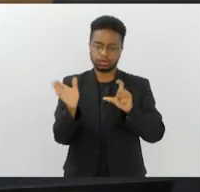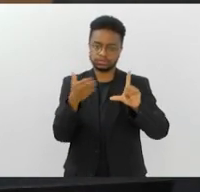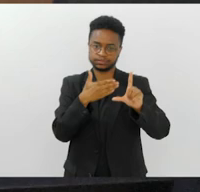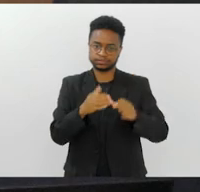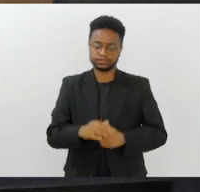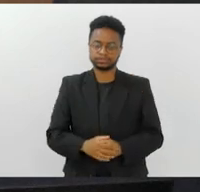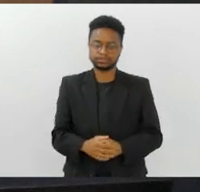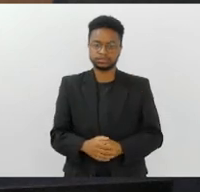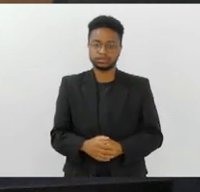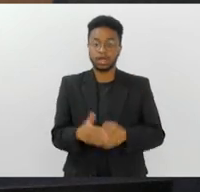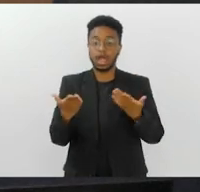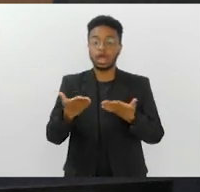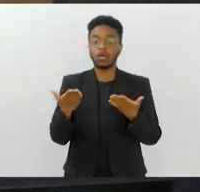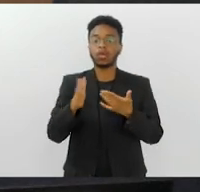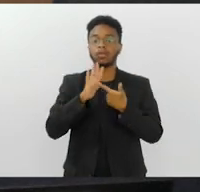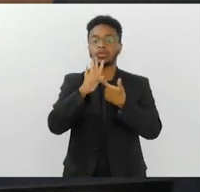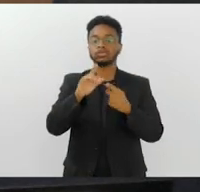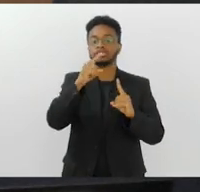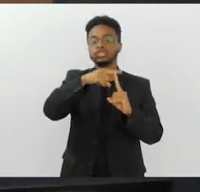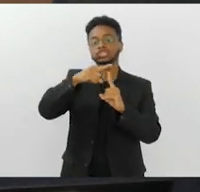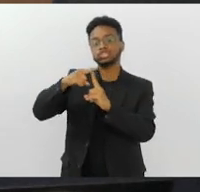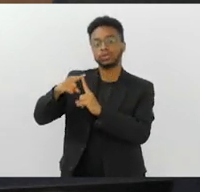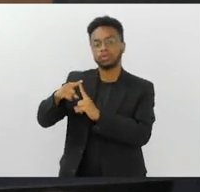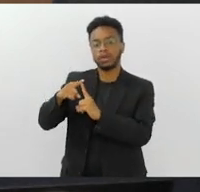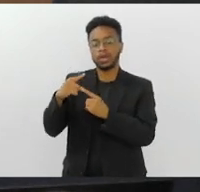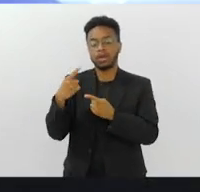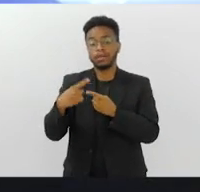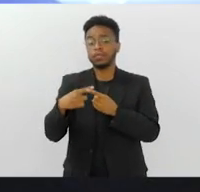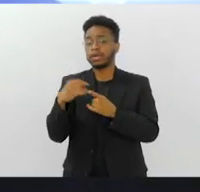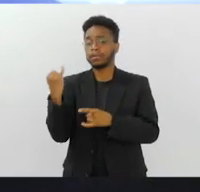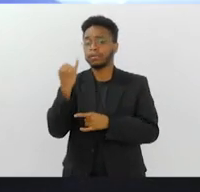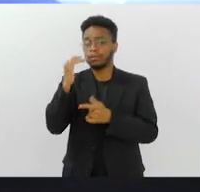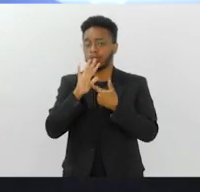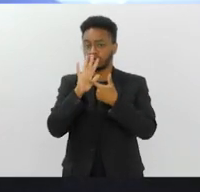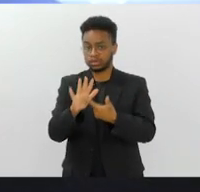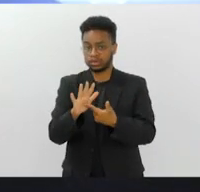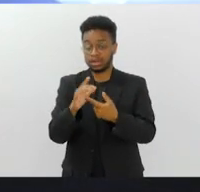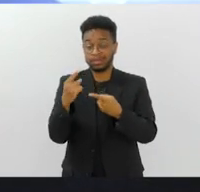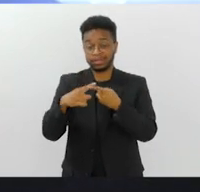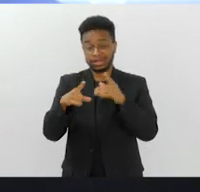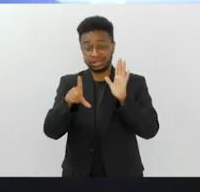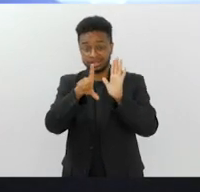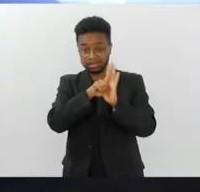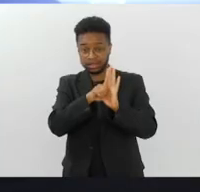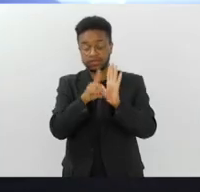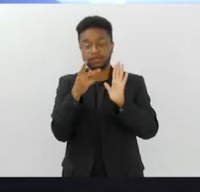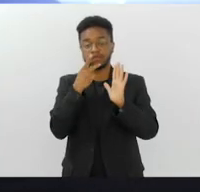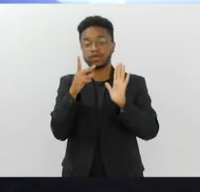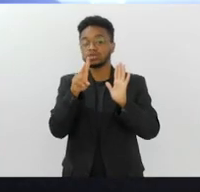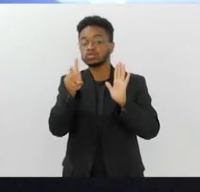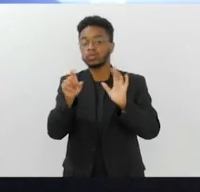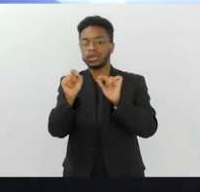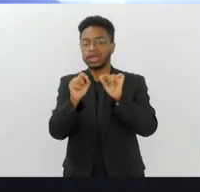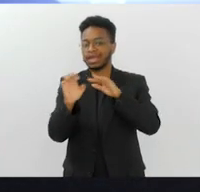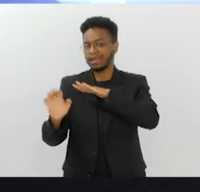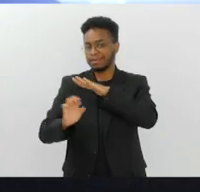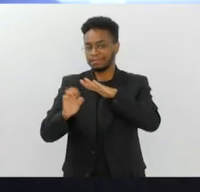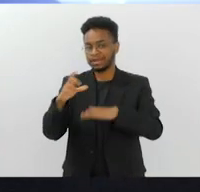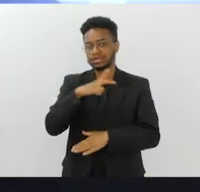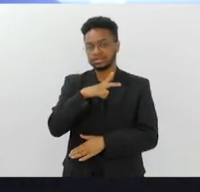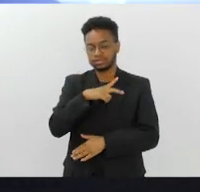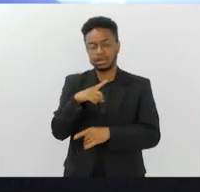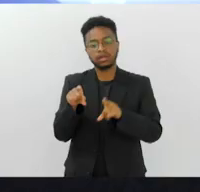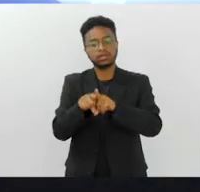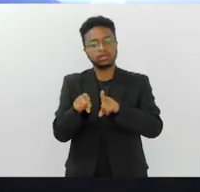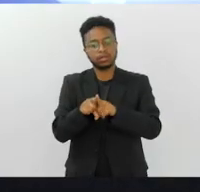Agora sim os tipos de reconhecimento facial Por que que é importante porque a lei ela tá tratando não só de empresas privadas